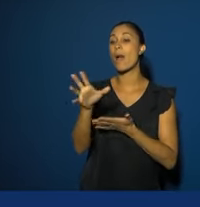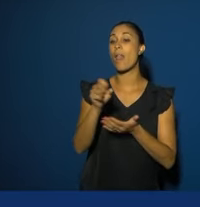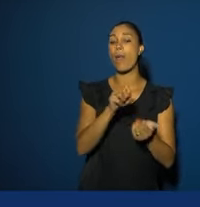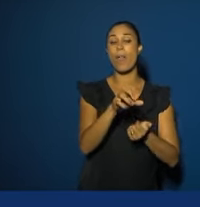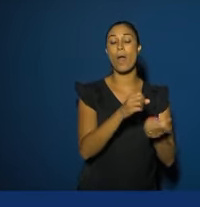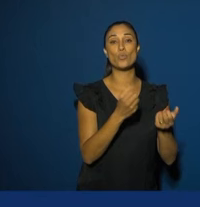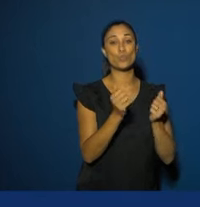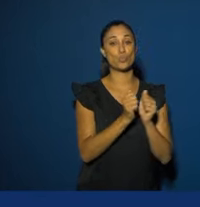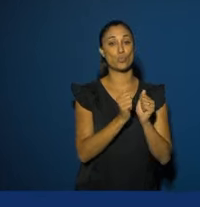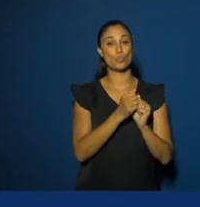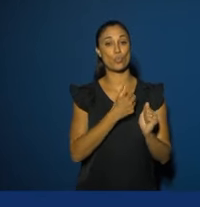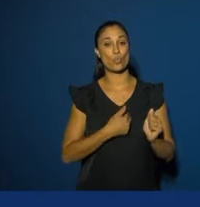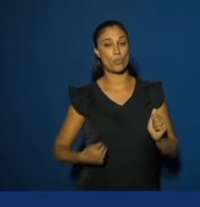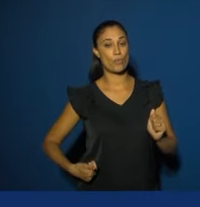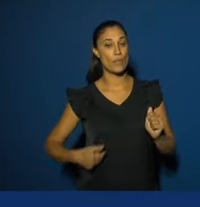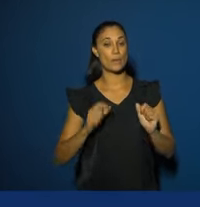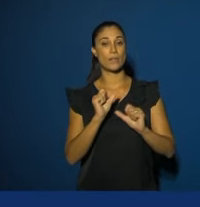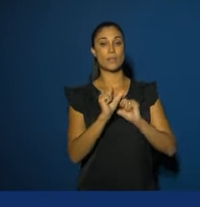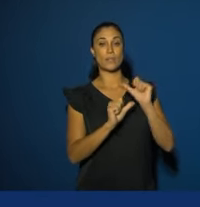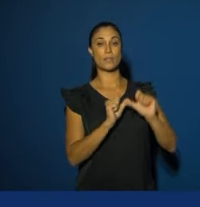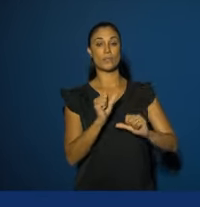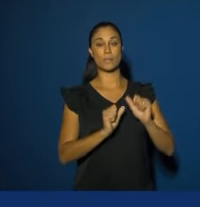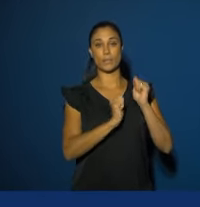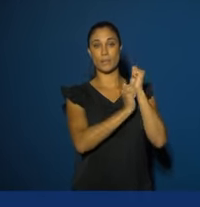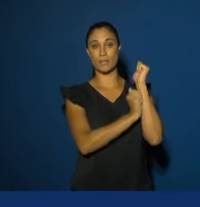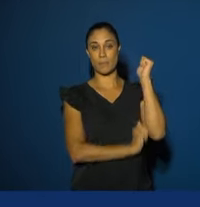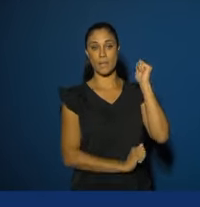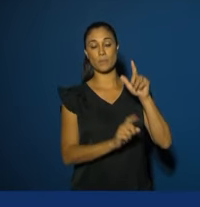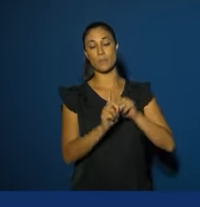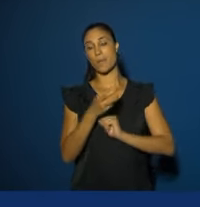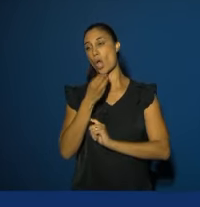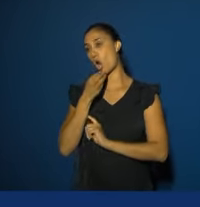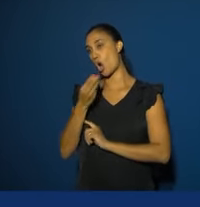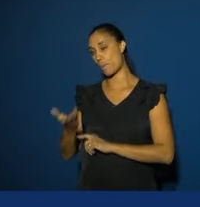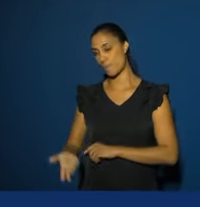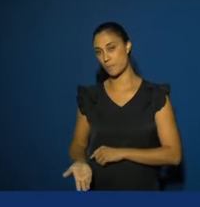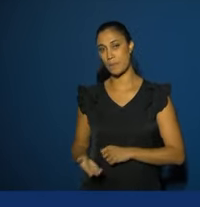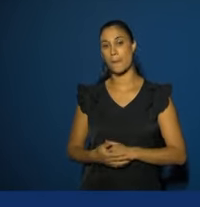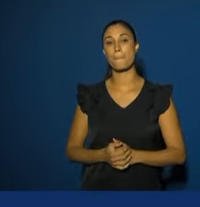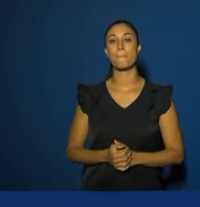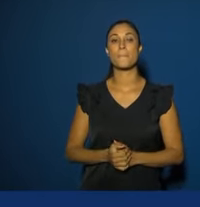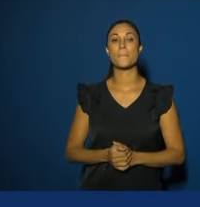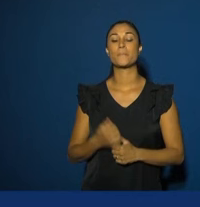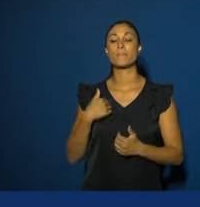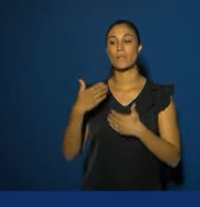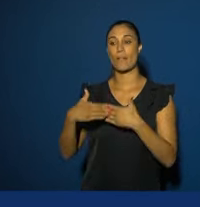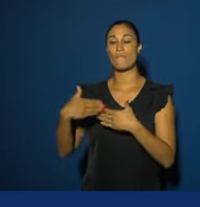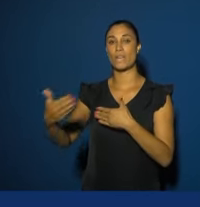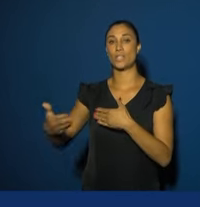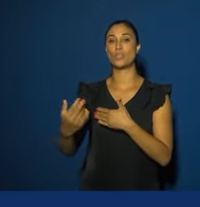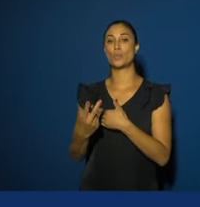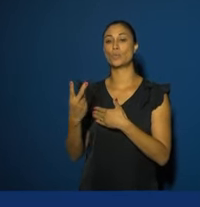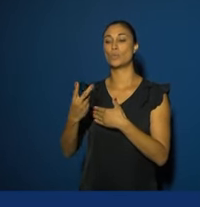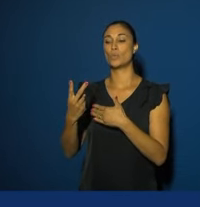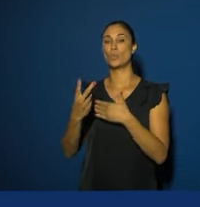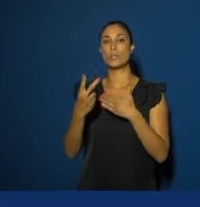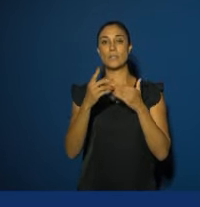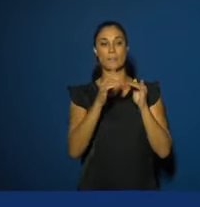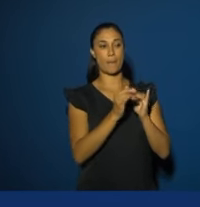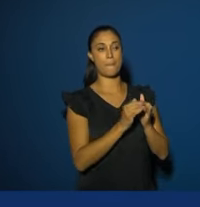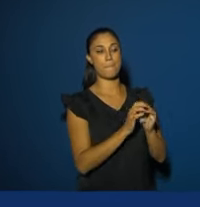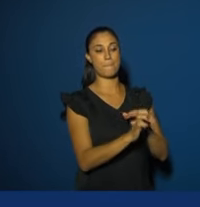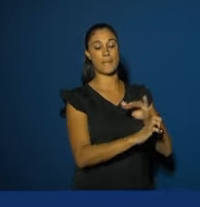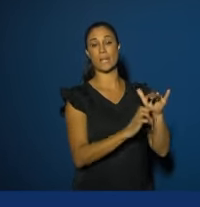né junto com o governo nessa transformação nessa vespe e obviamente vocês né na frente de duas companhas